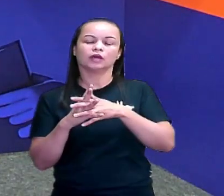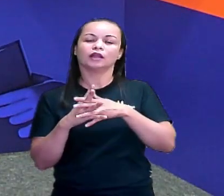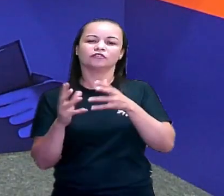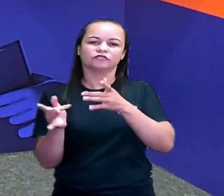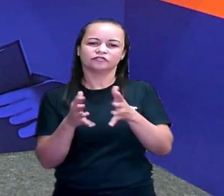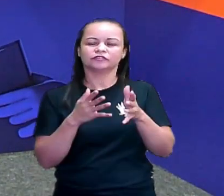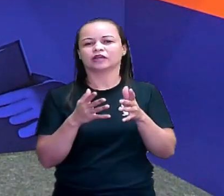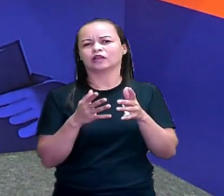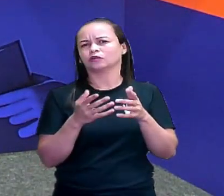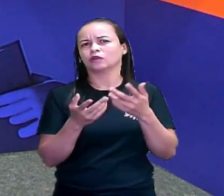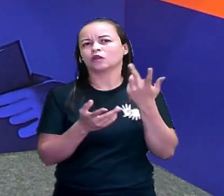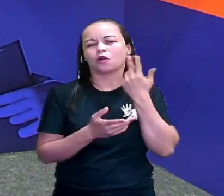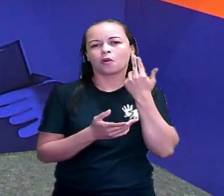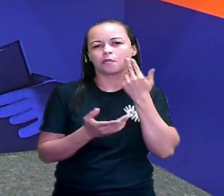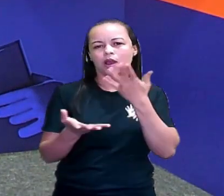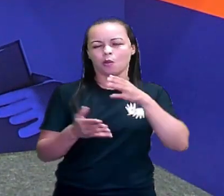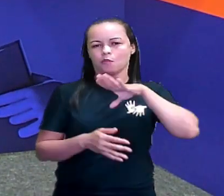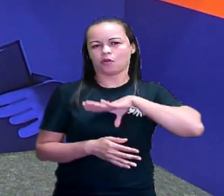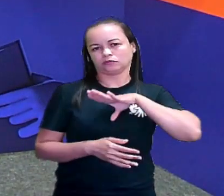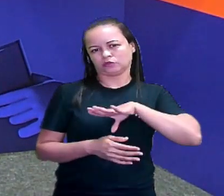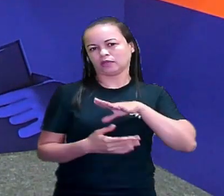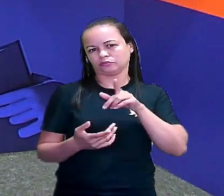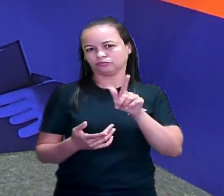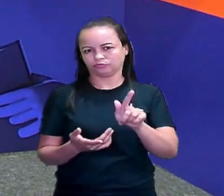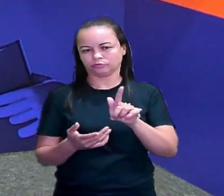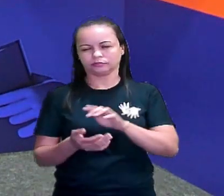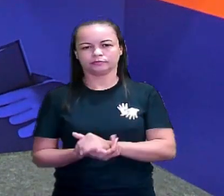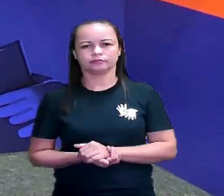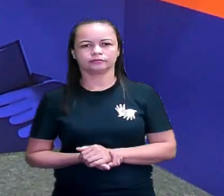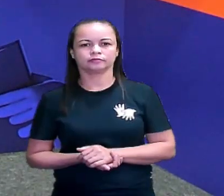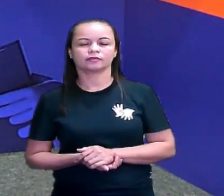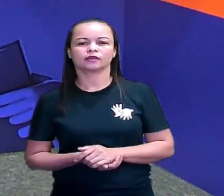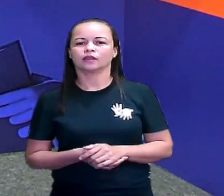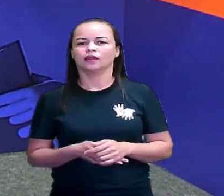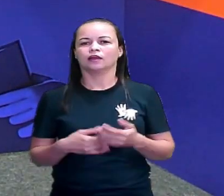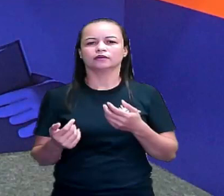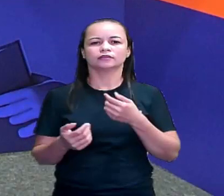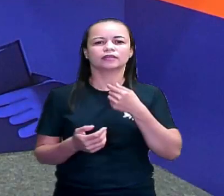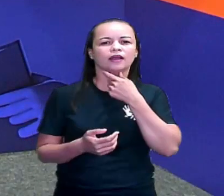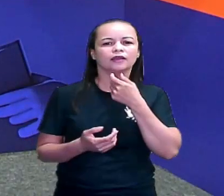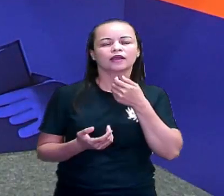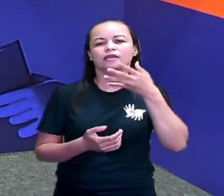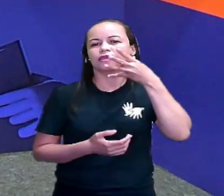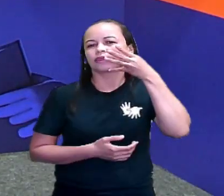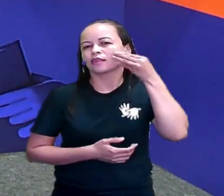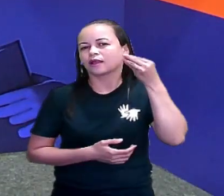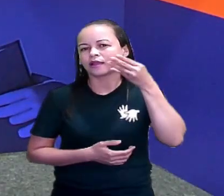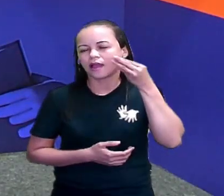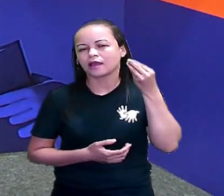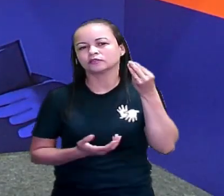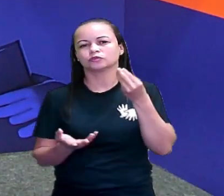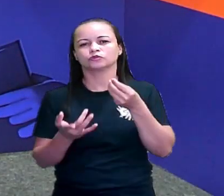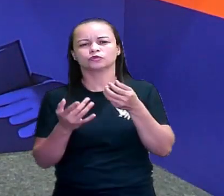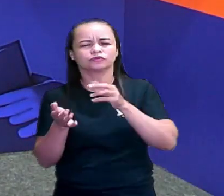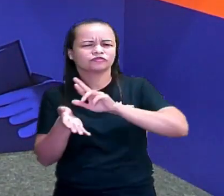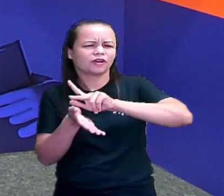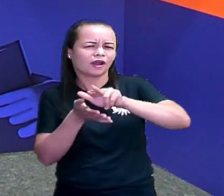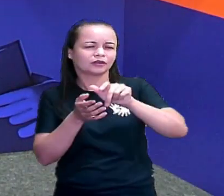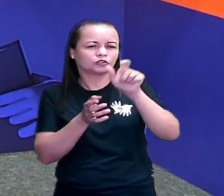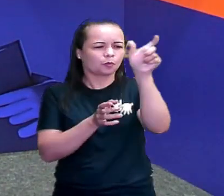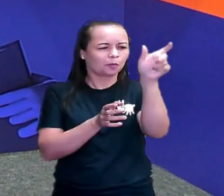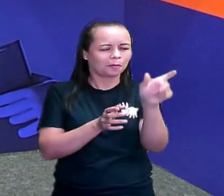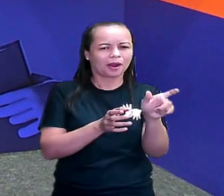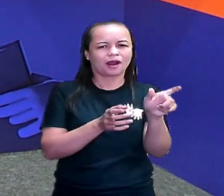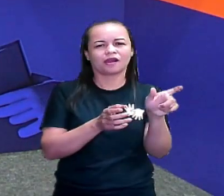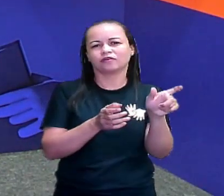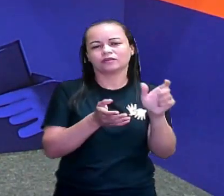mesmo som que a gente tem em língua portuguesa. Garganta, gato, vulgar,